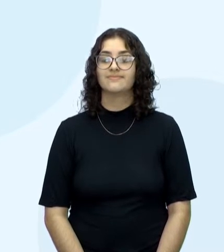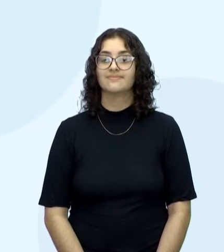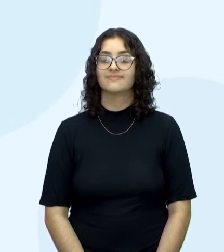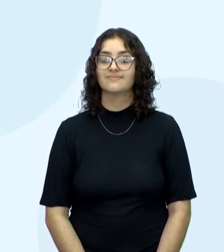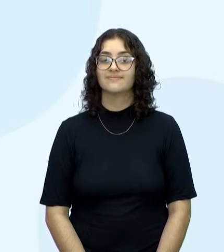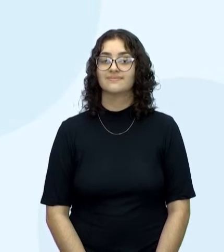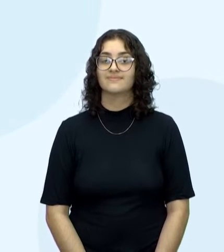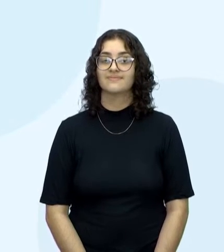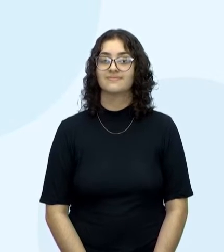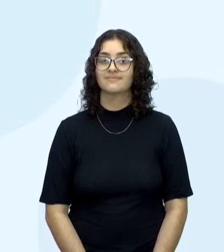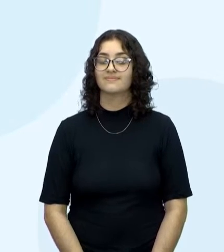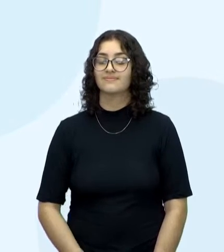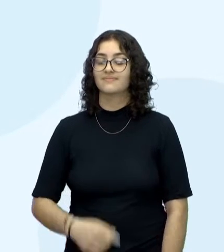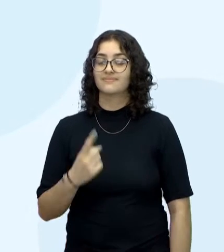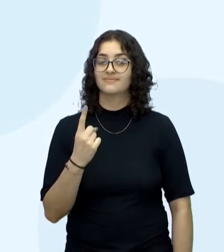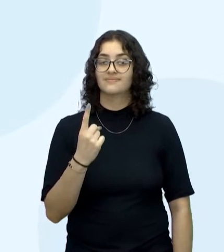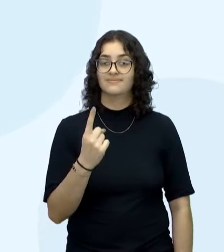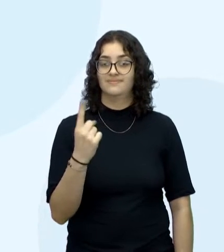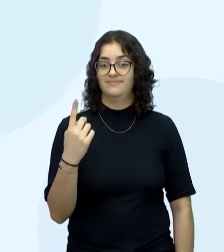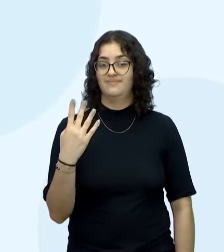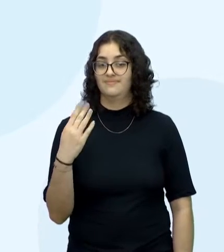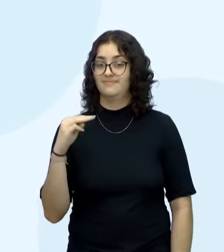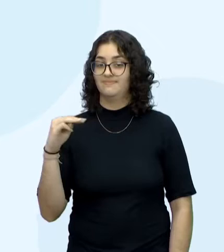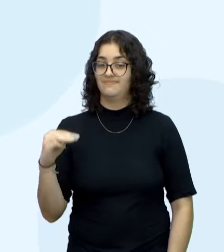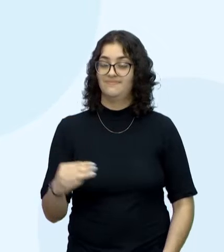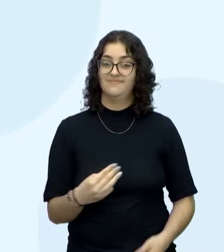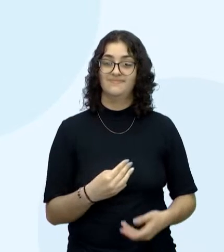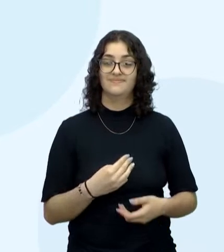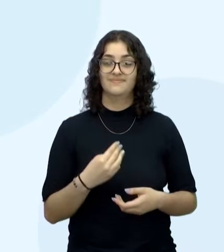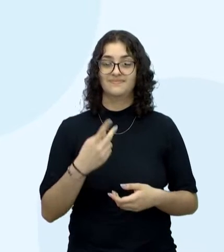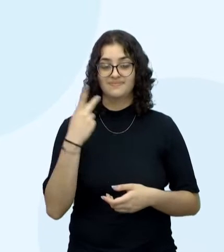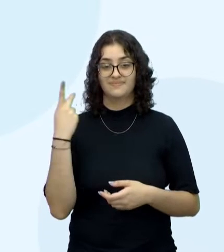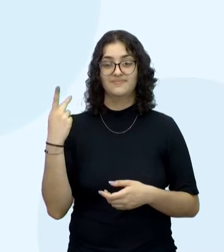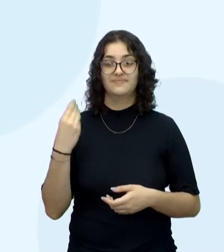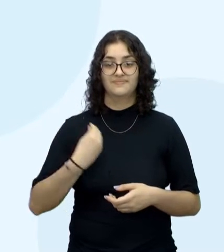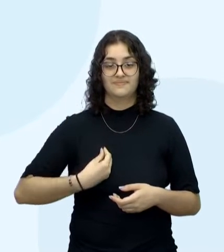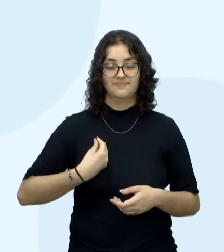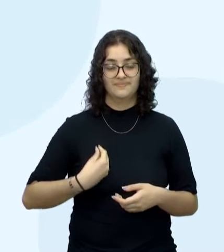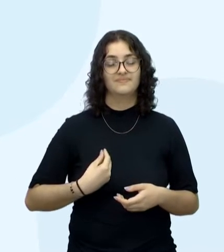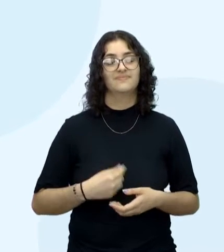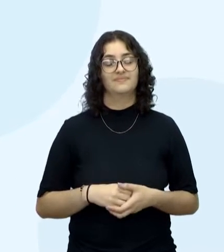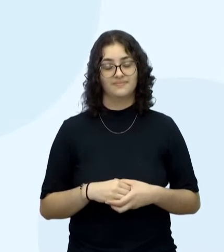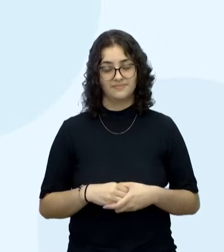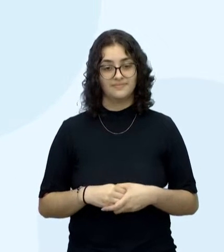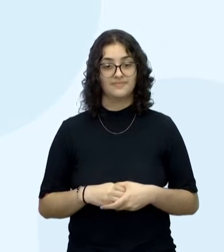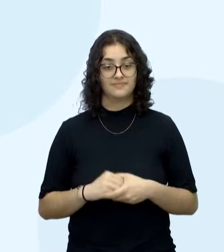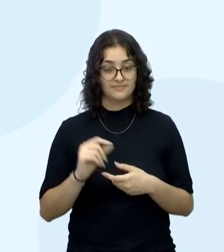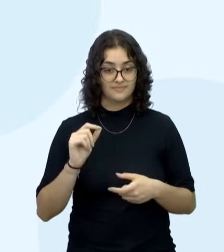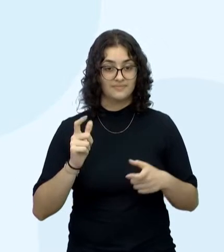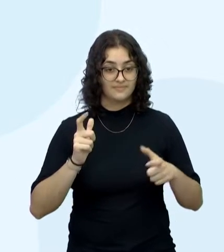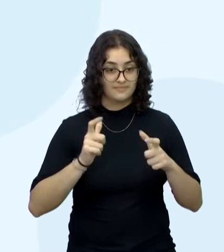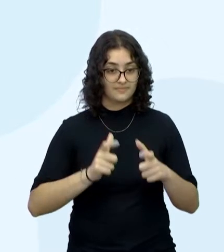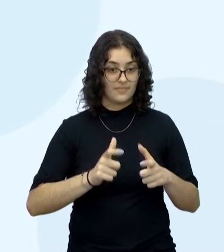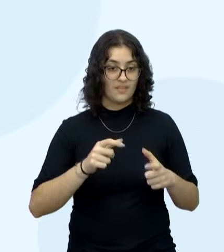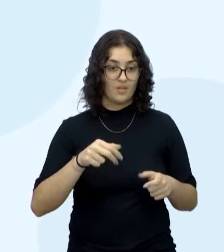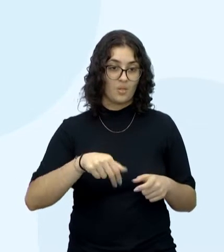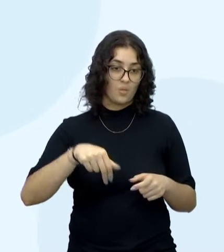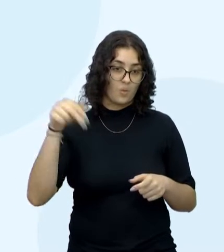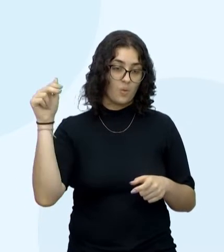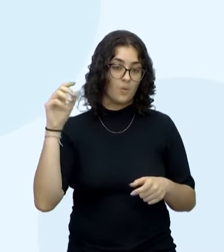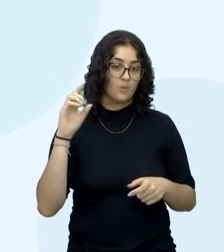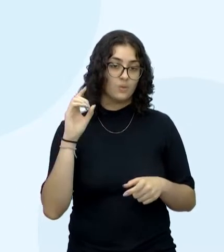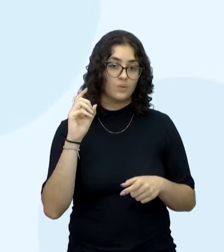São 114,6 milhões de pessoas, milhões de habitantes, né? Sendo que a região norte, olha,